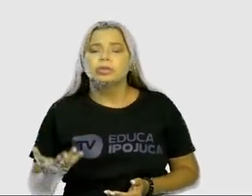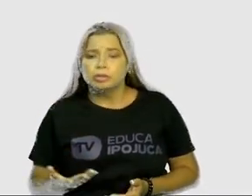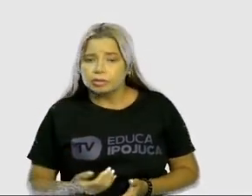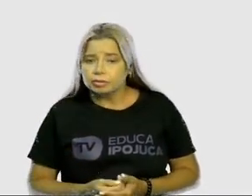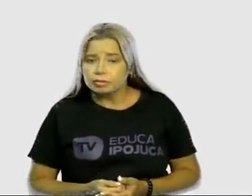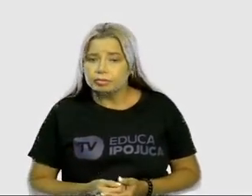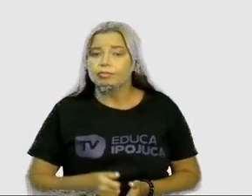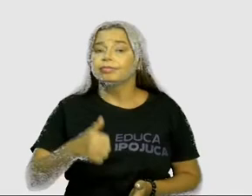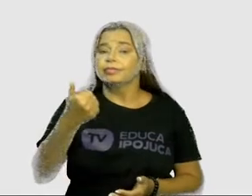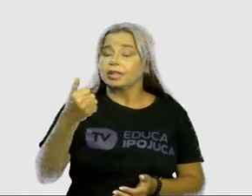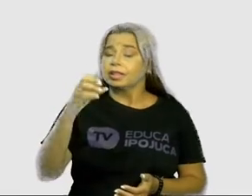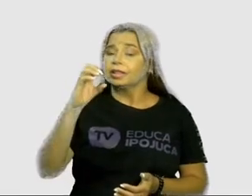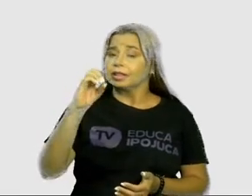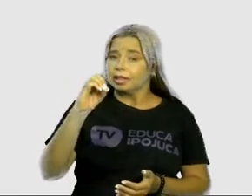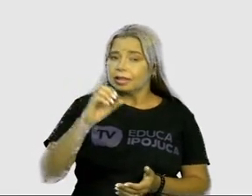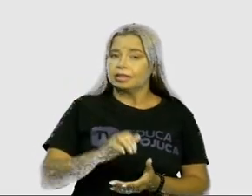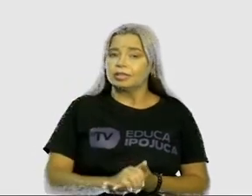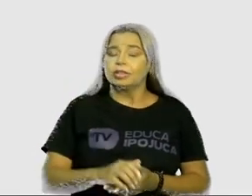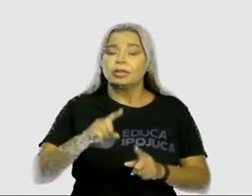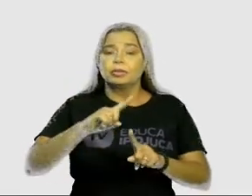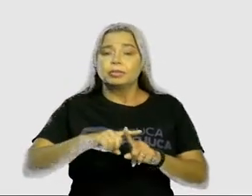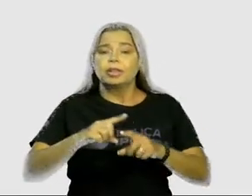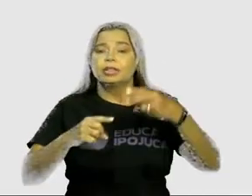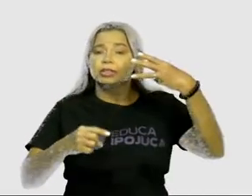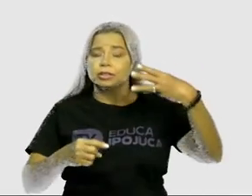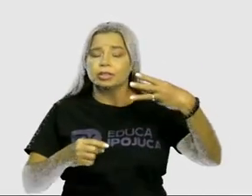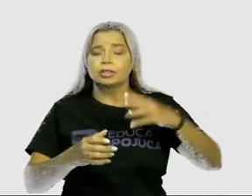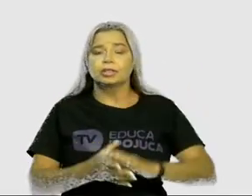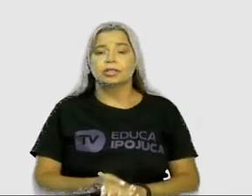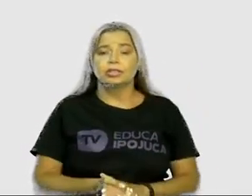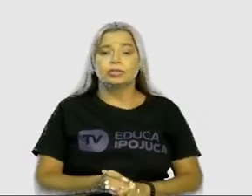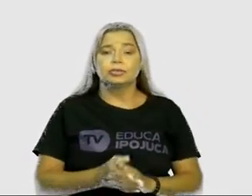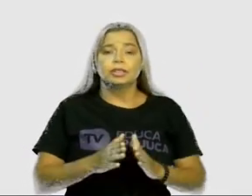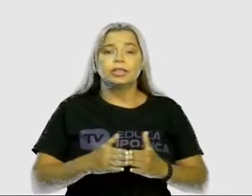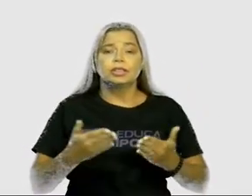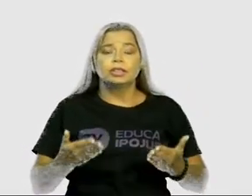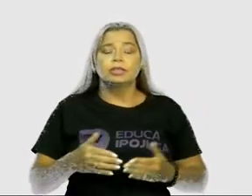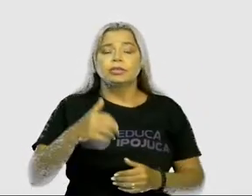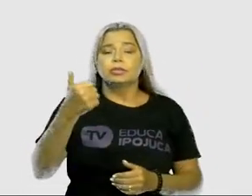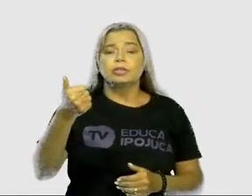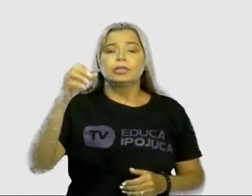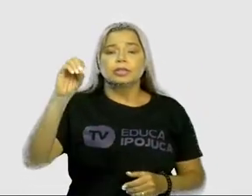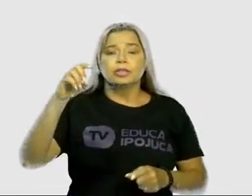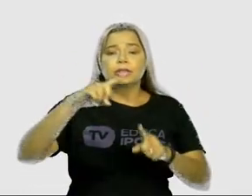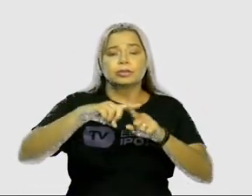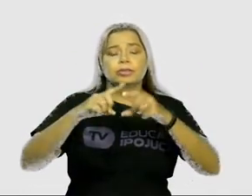que é três então 10 + 3 = 13